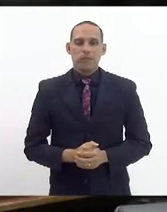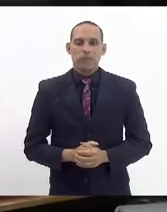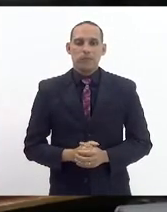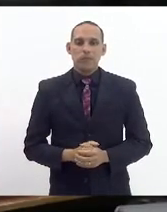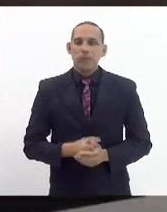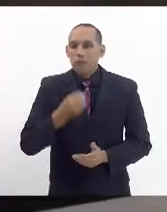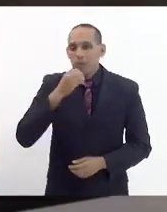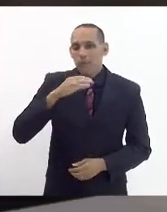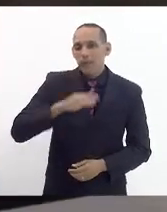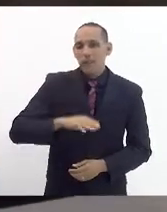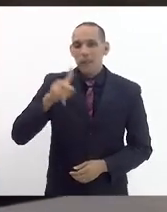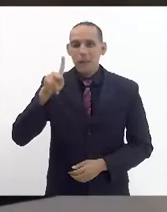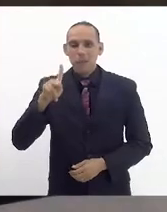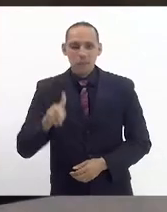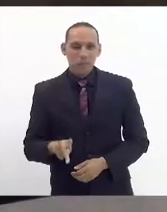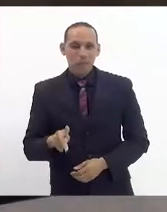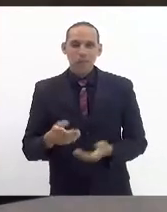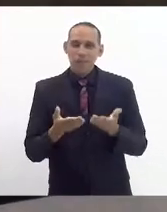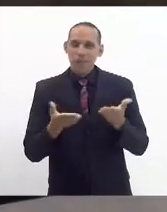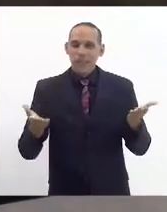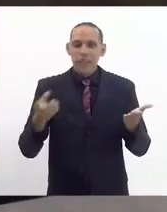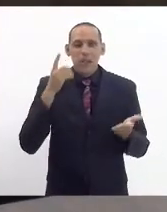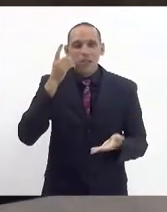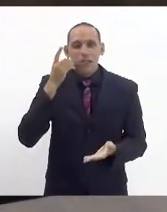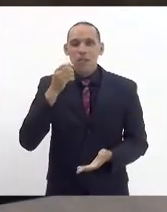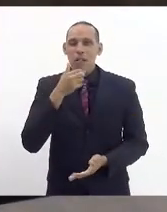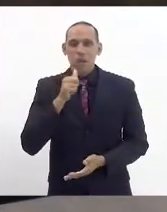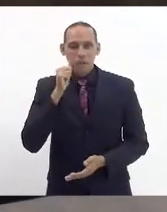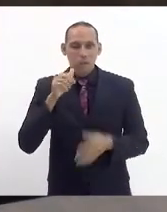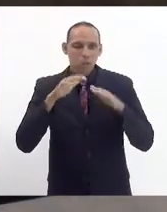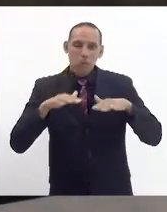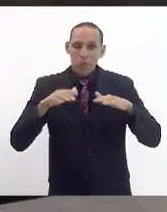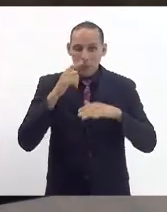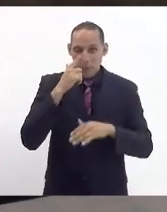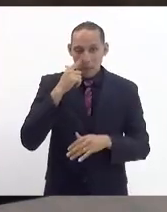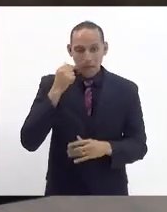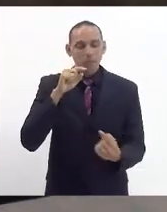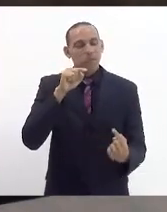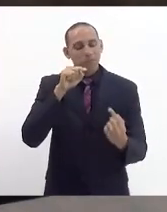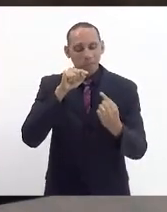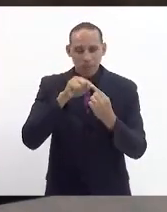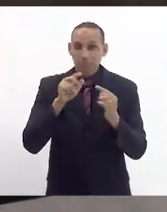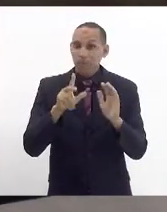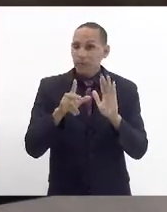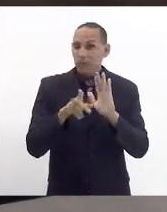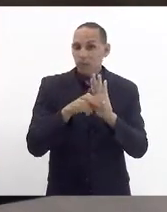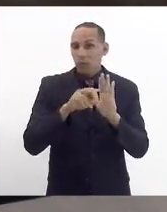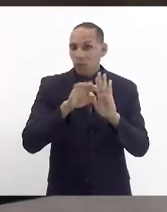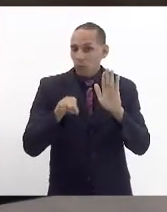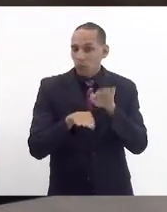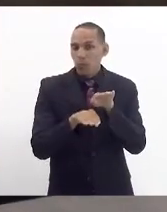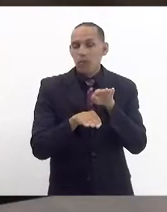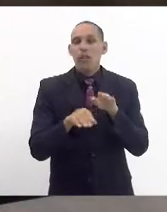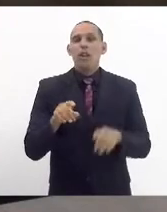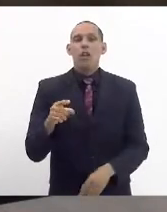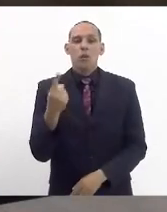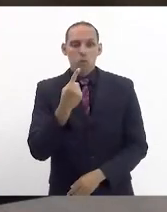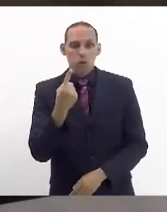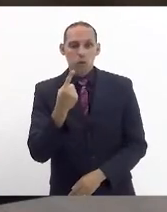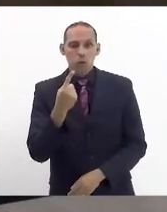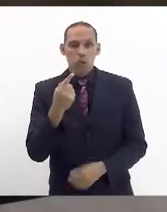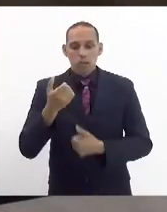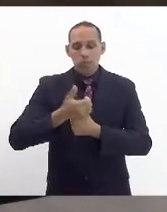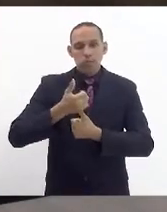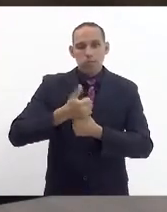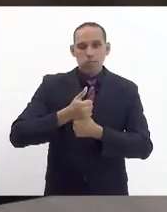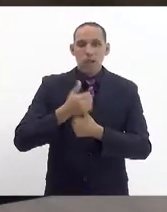Boa tarde, senhor presidente, senhoras e senhores deputadas e deputados. Parecer é favorável com subemenda à emenda 1, concluindo por